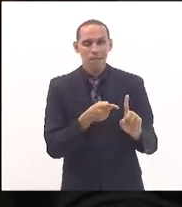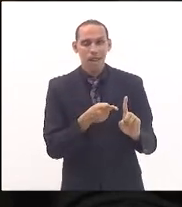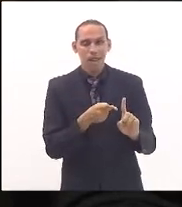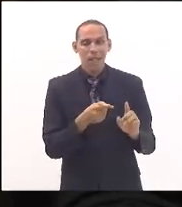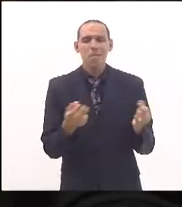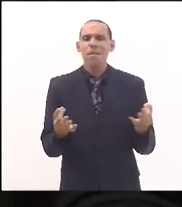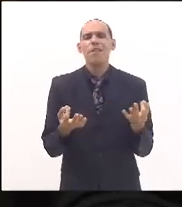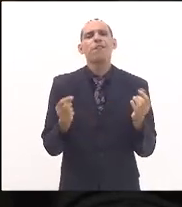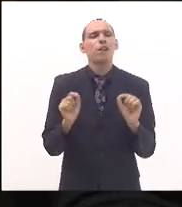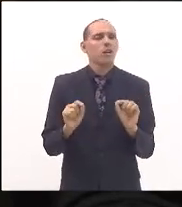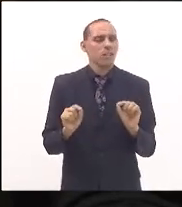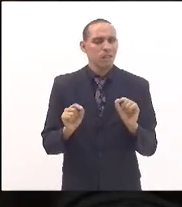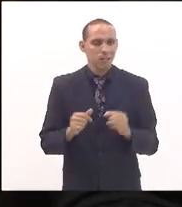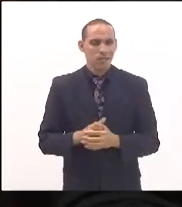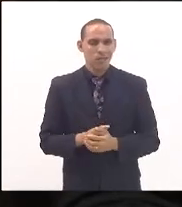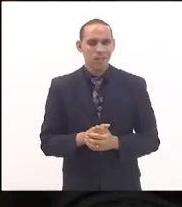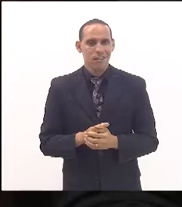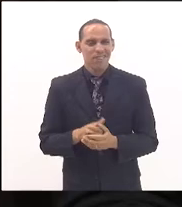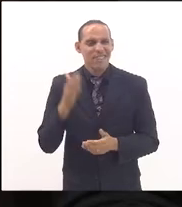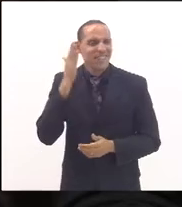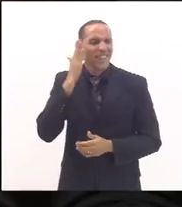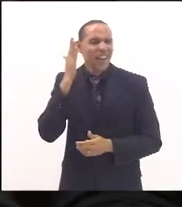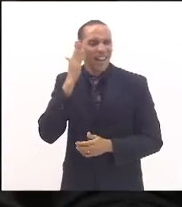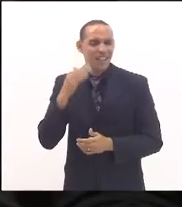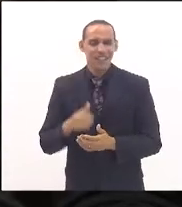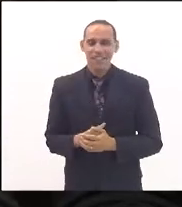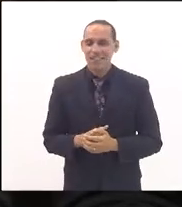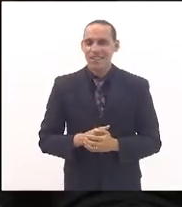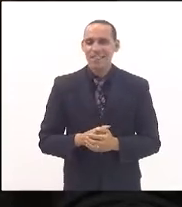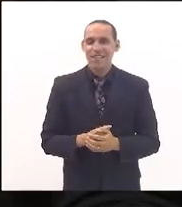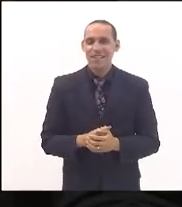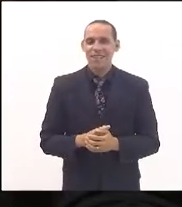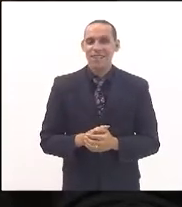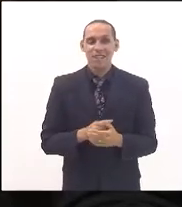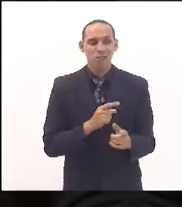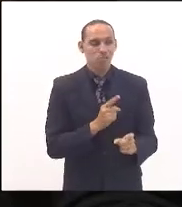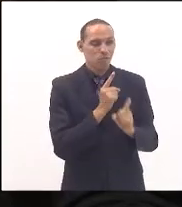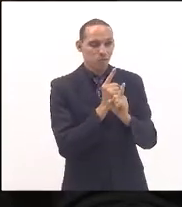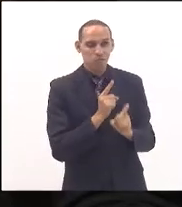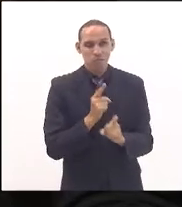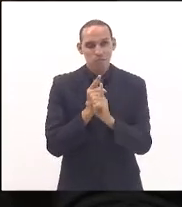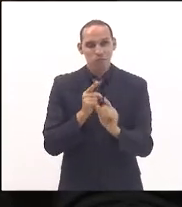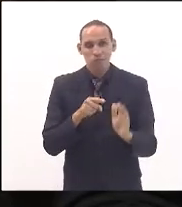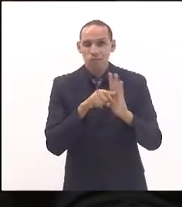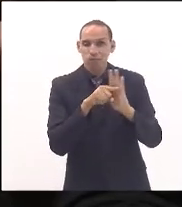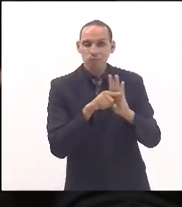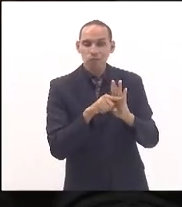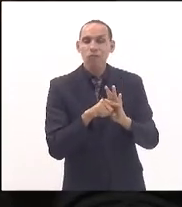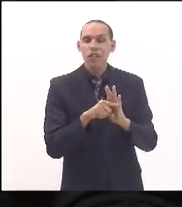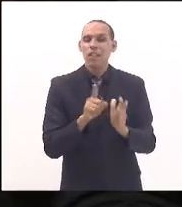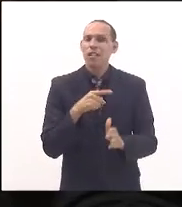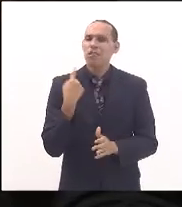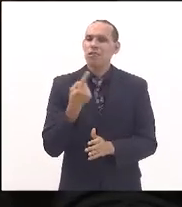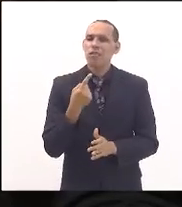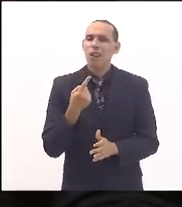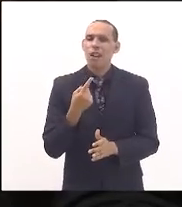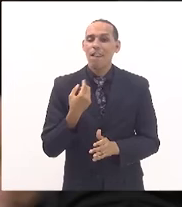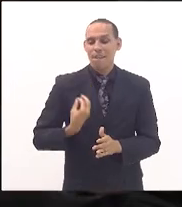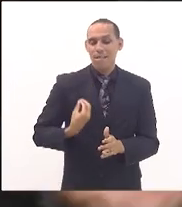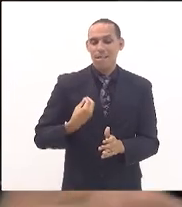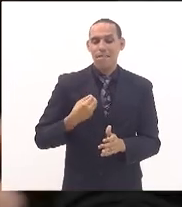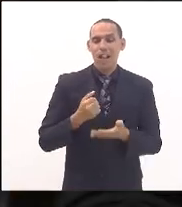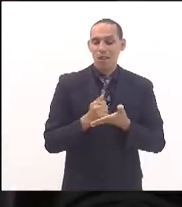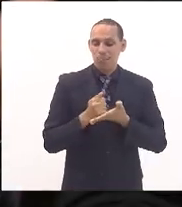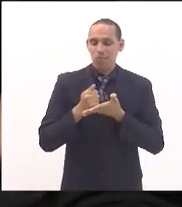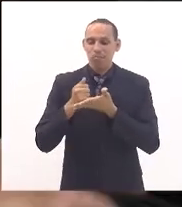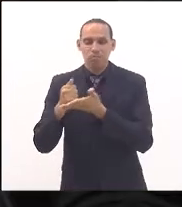perfeito saber de verificar que a única coisa que a gente leva da